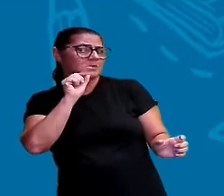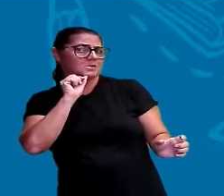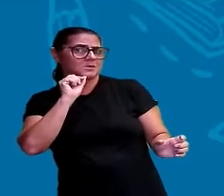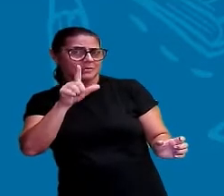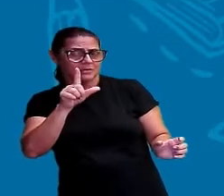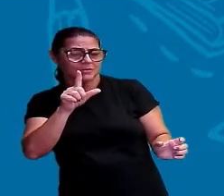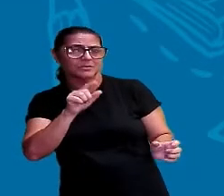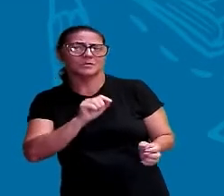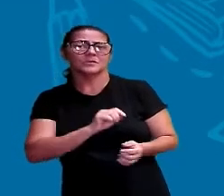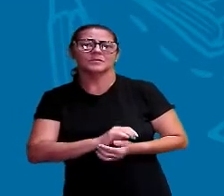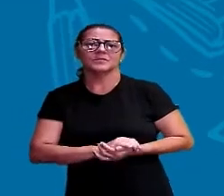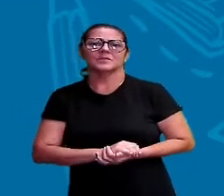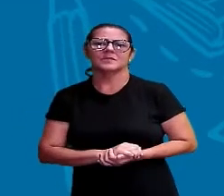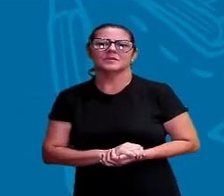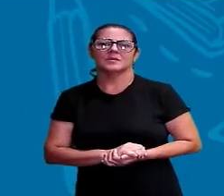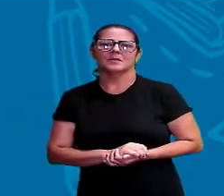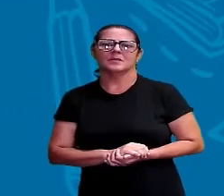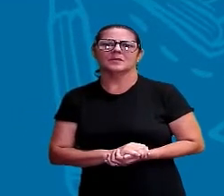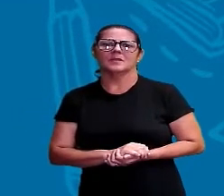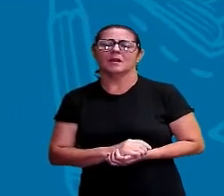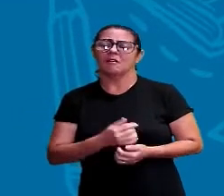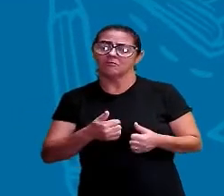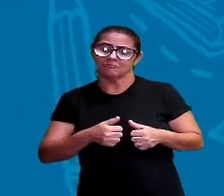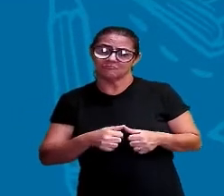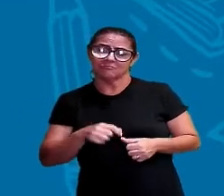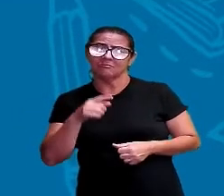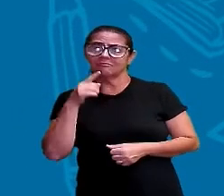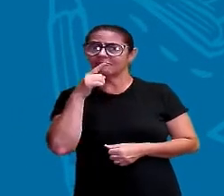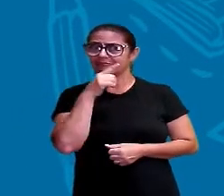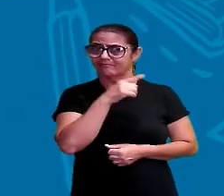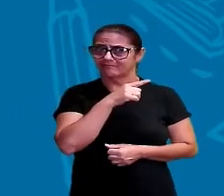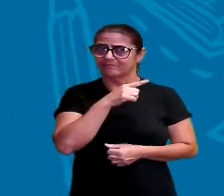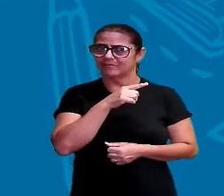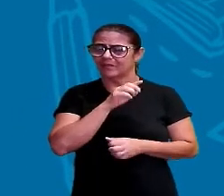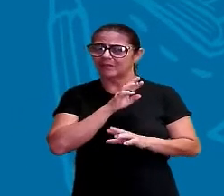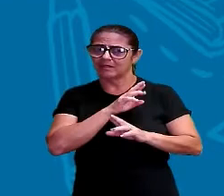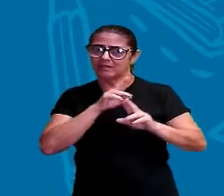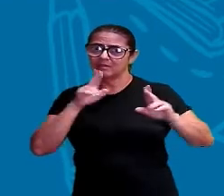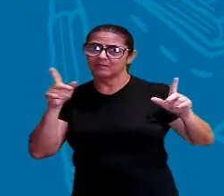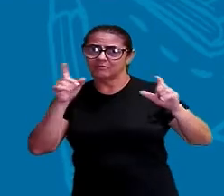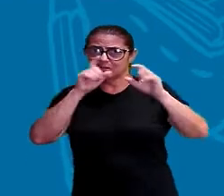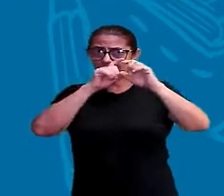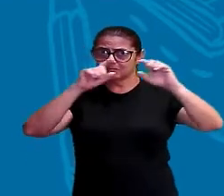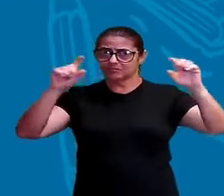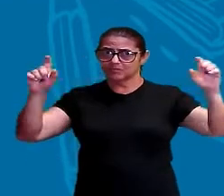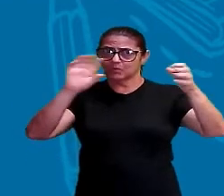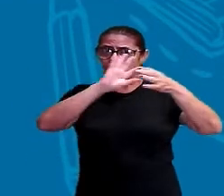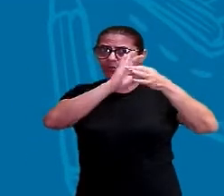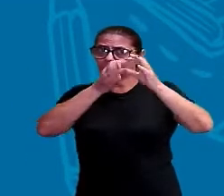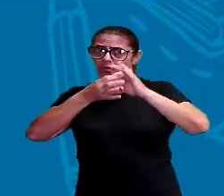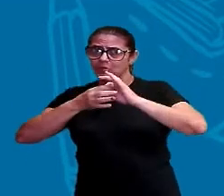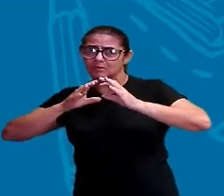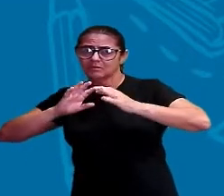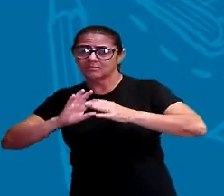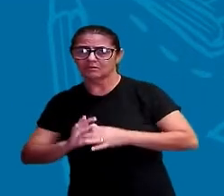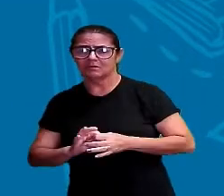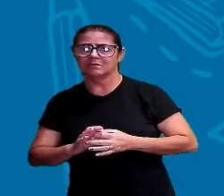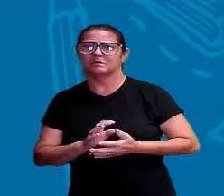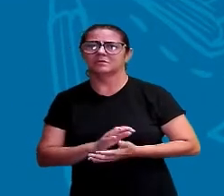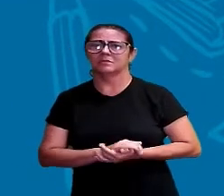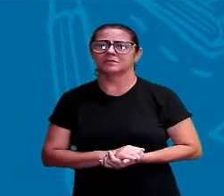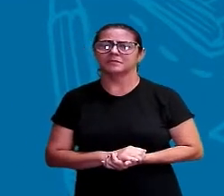olhos azuis, estava lá. Entenderam aí a variação? Logo abaixo eu tenho